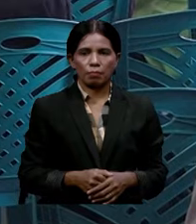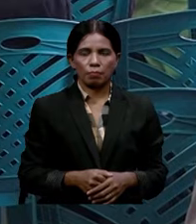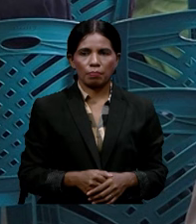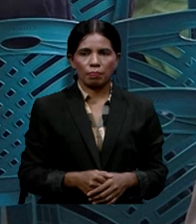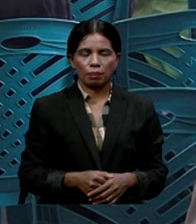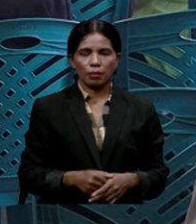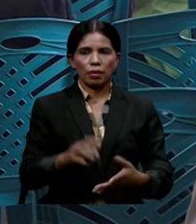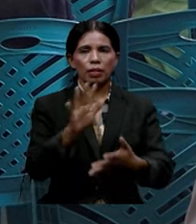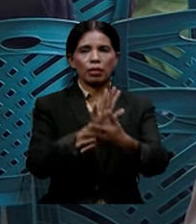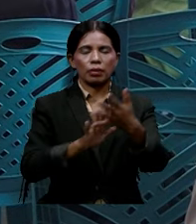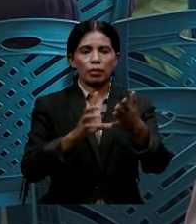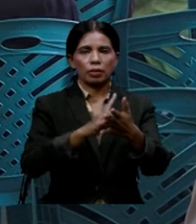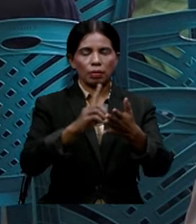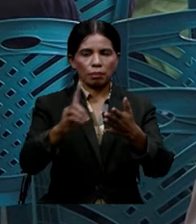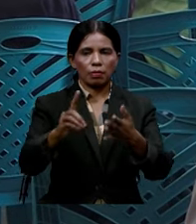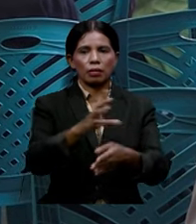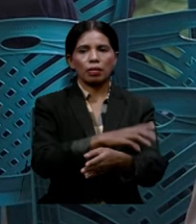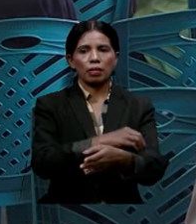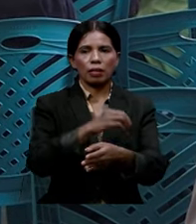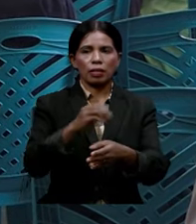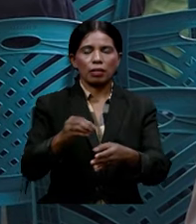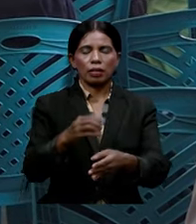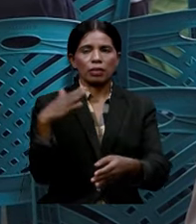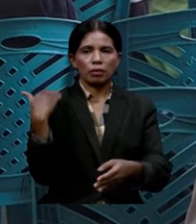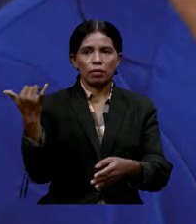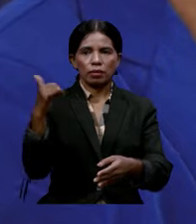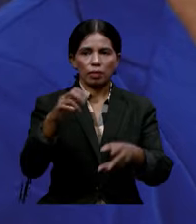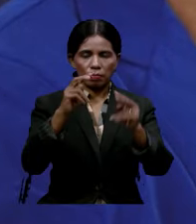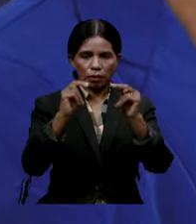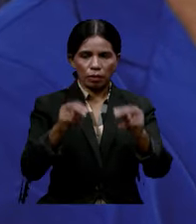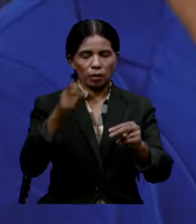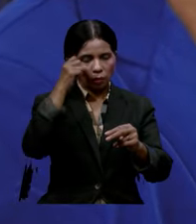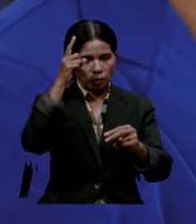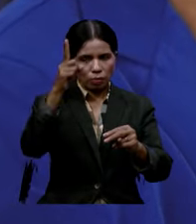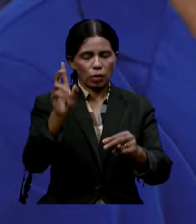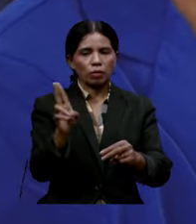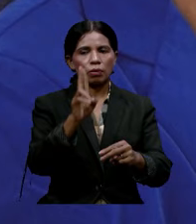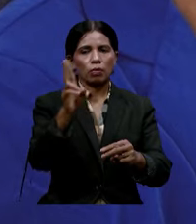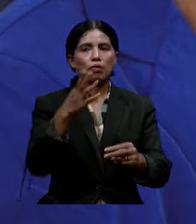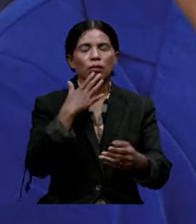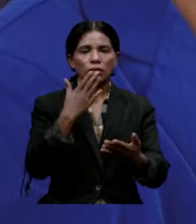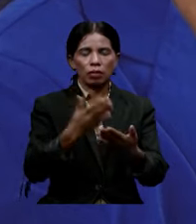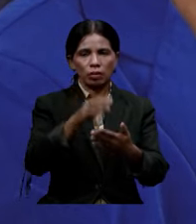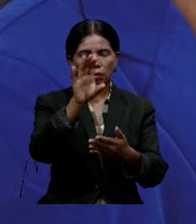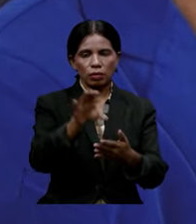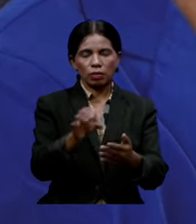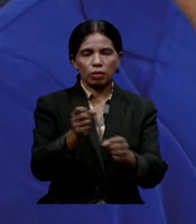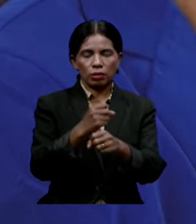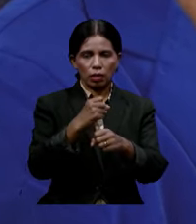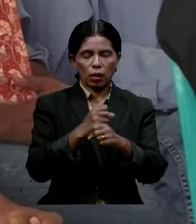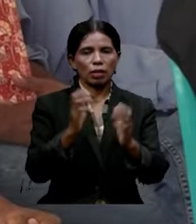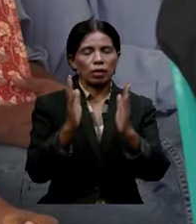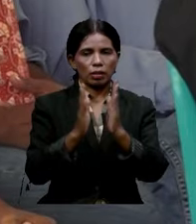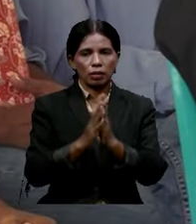Ato celebra a Semana Santa Páscoa Nien, só vencer a precisa compreender no uso de dia na cruz, atual o sacrifício